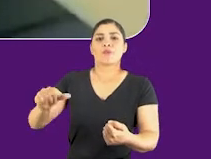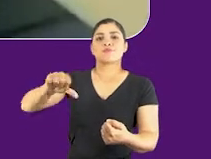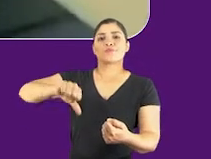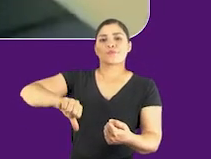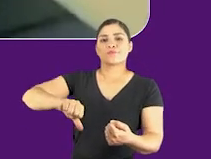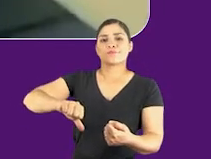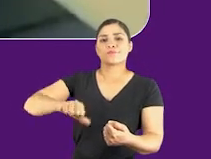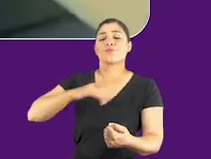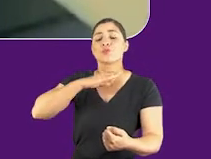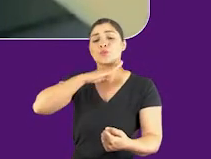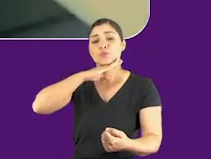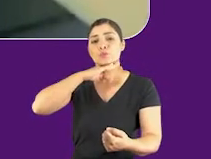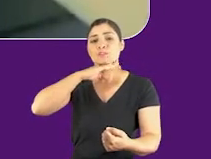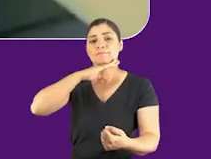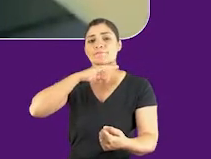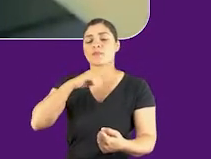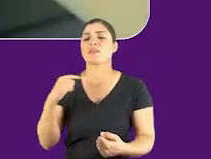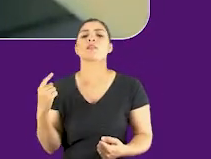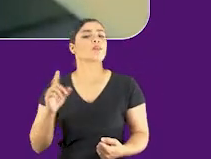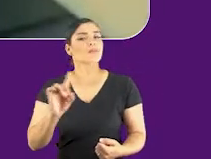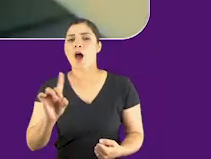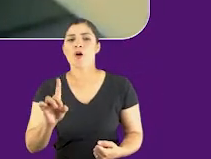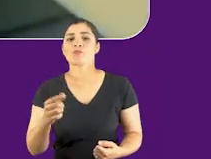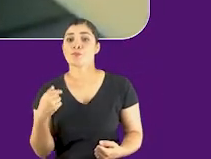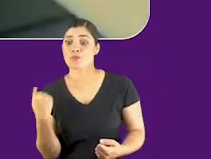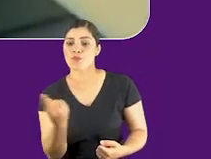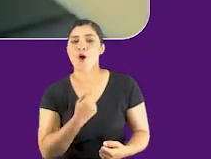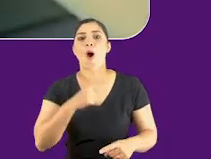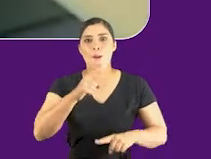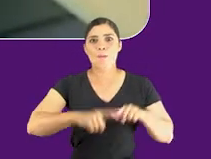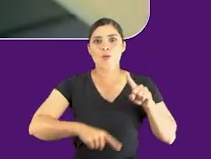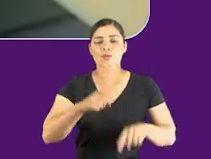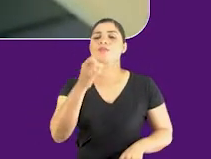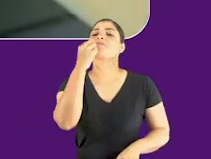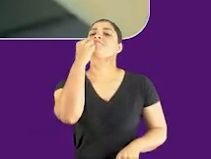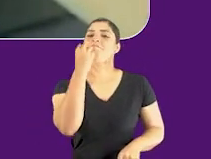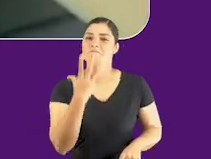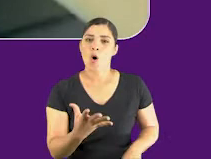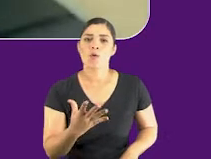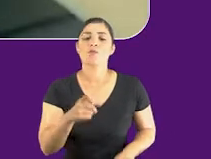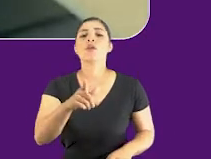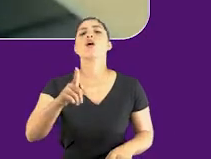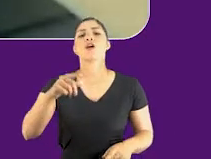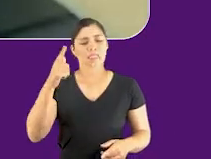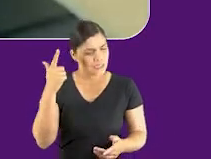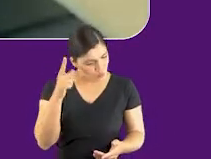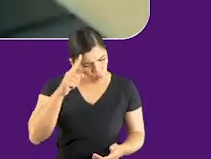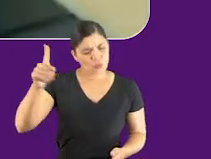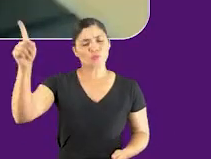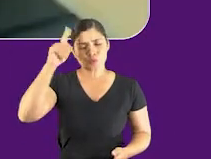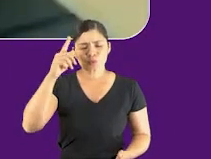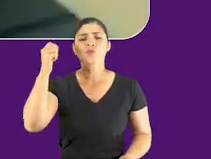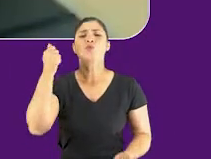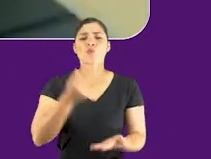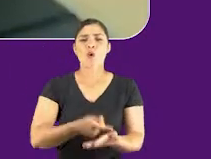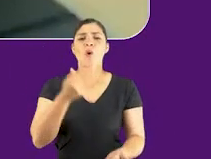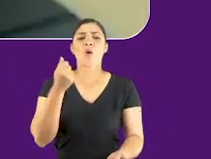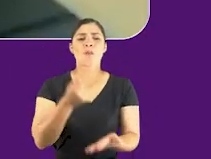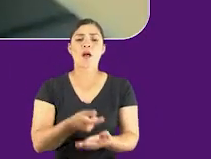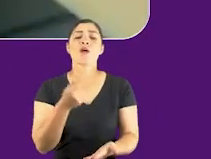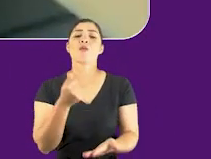certo no nosso caso você compra o produto praticamente todos os dias se nós falhamos hoje